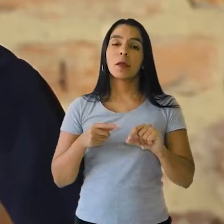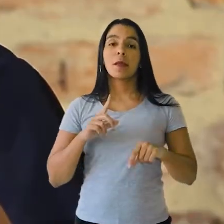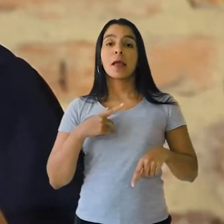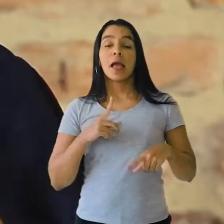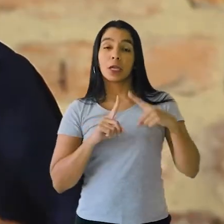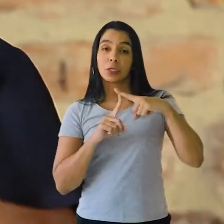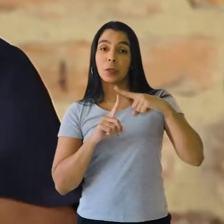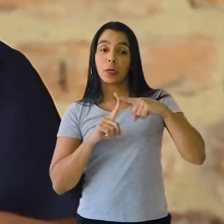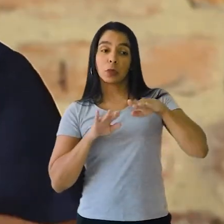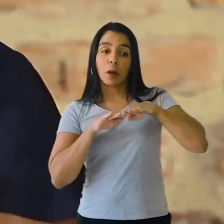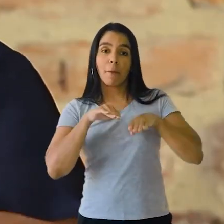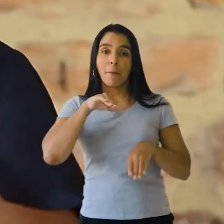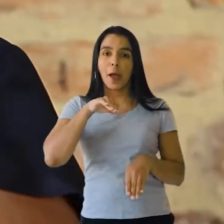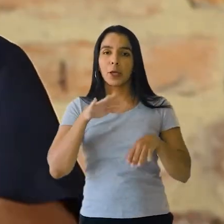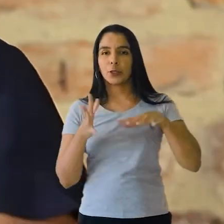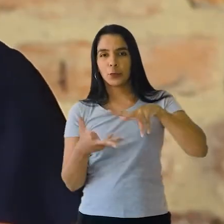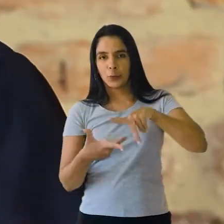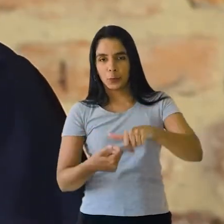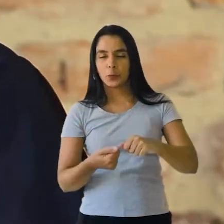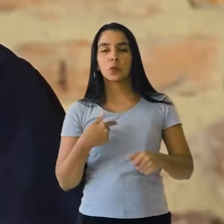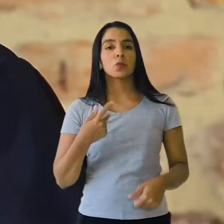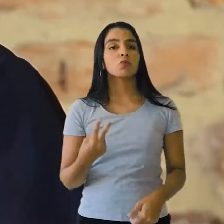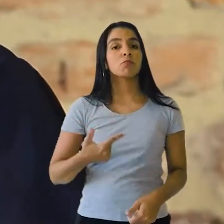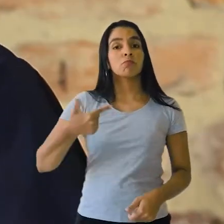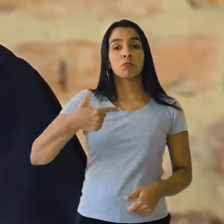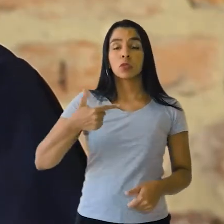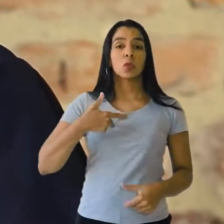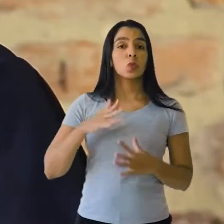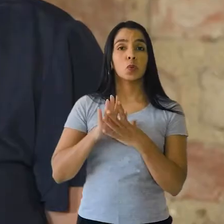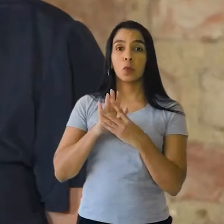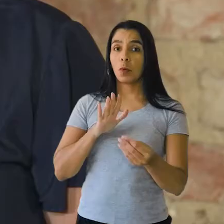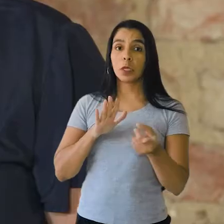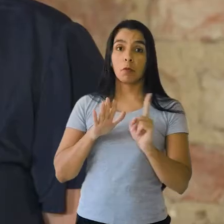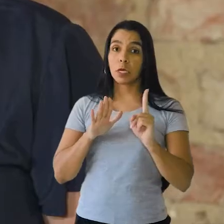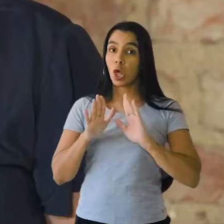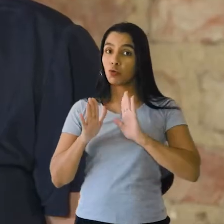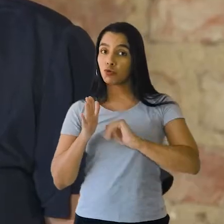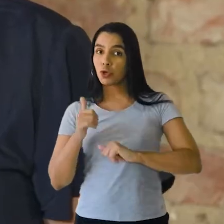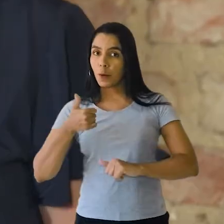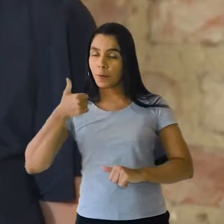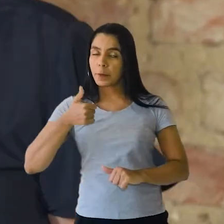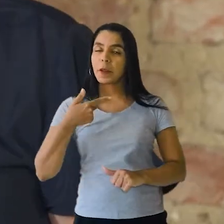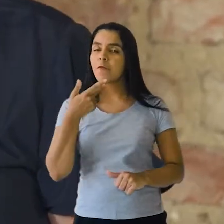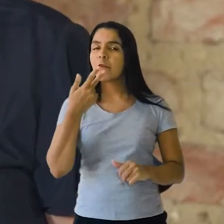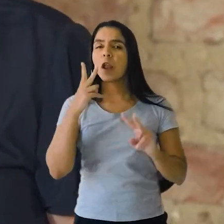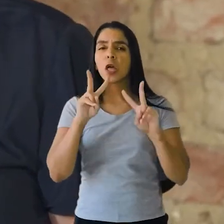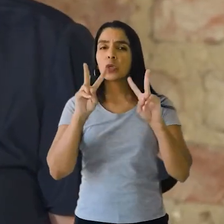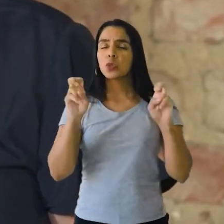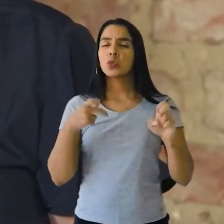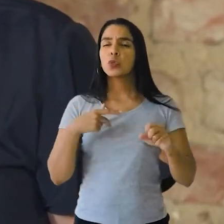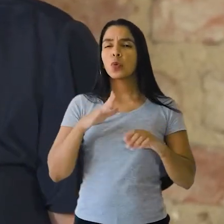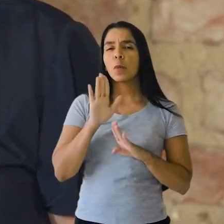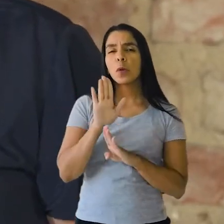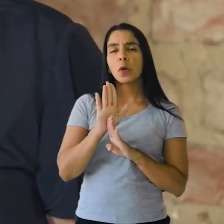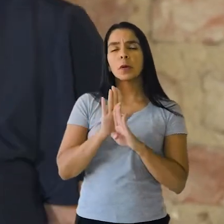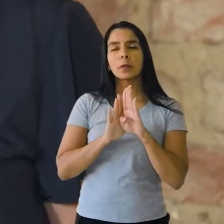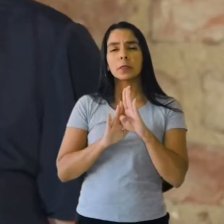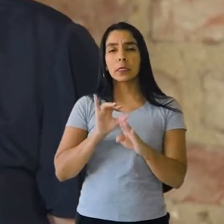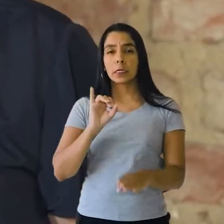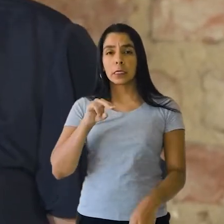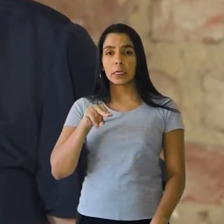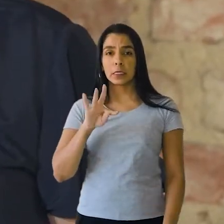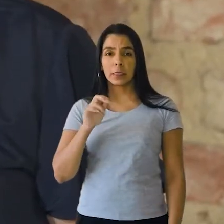energia da Terra, causando, então, as baixas temperaturas globais. Um segundo modelo, que não é excludente ao primeiro, ele